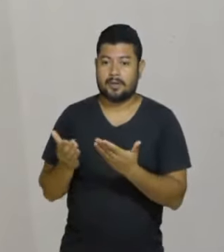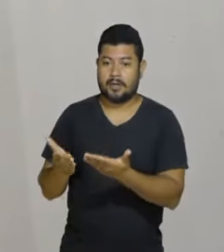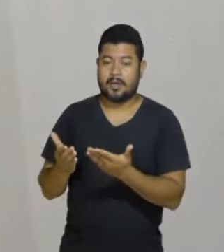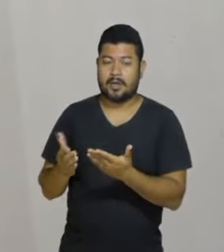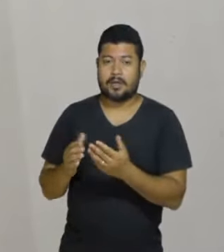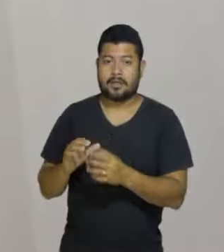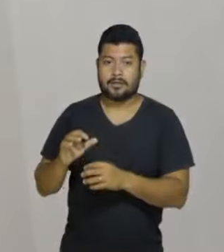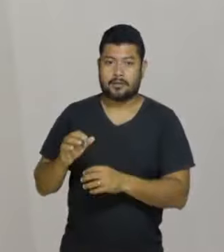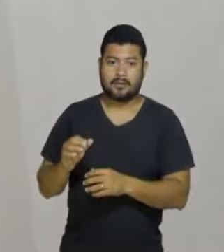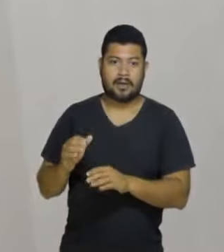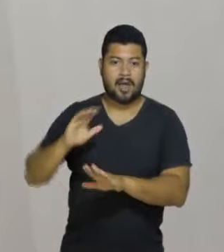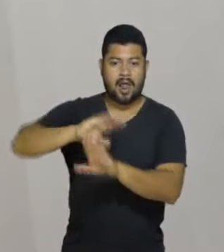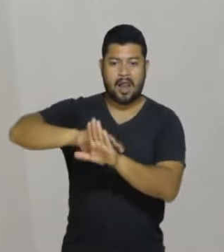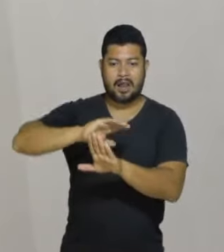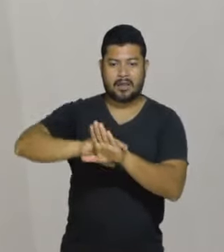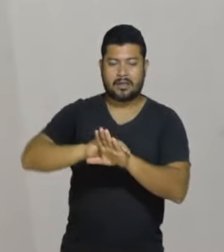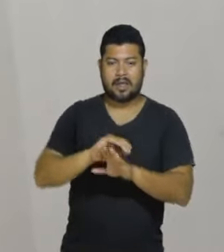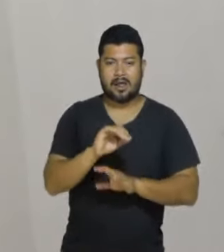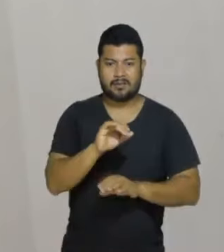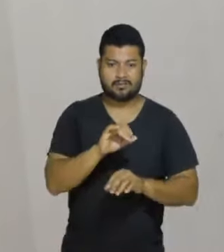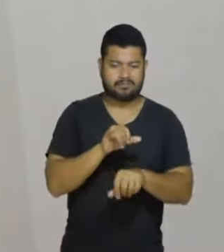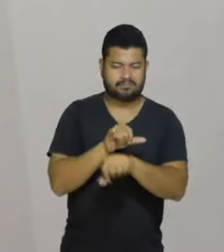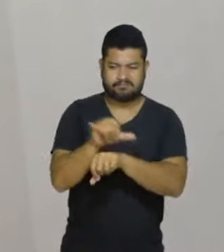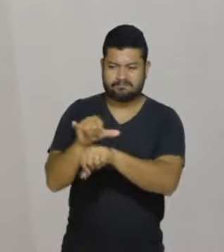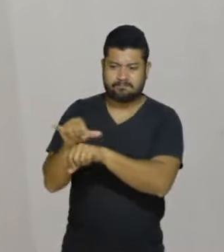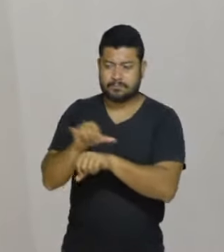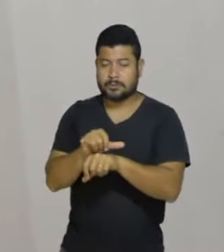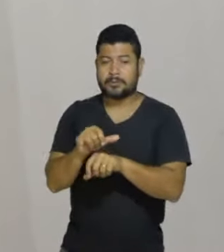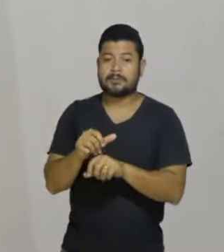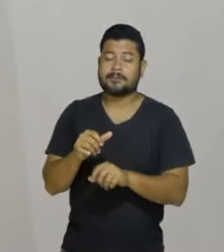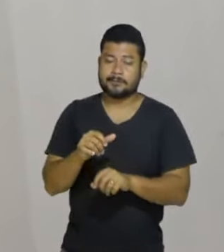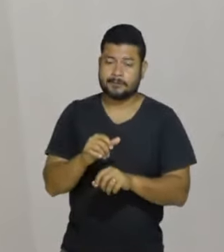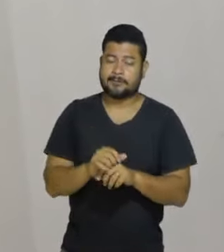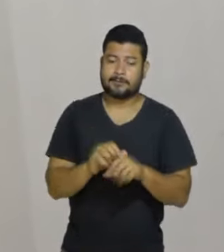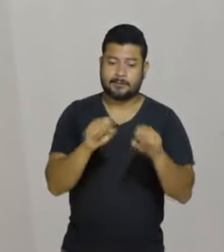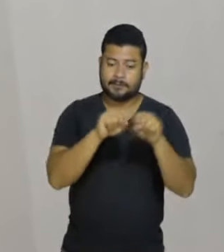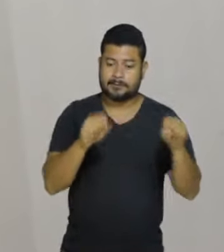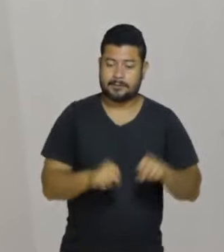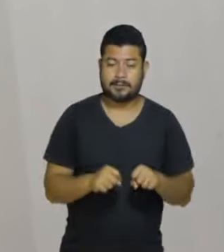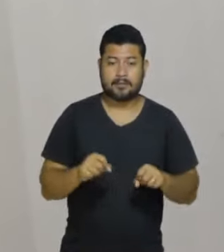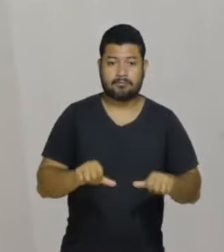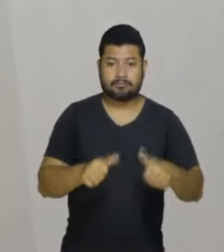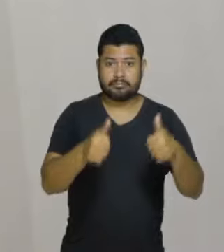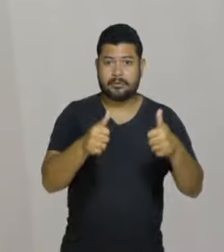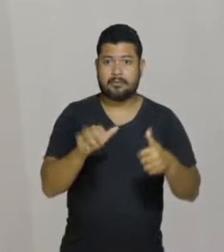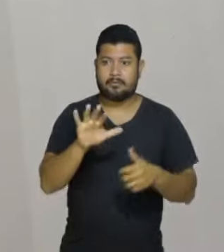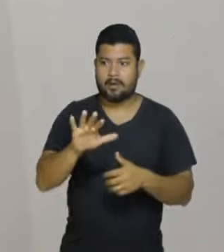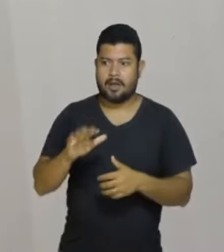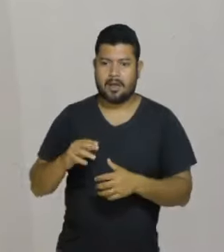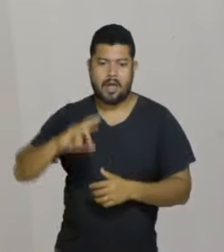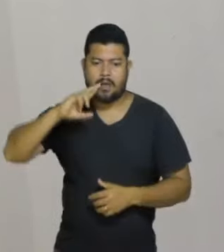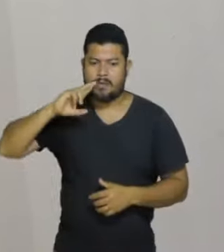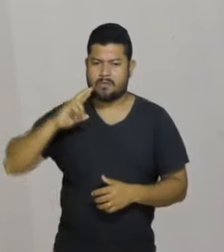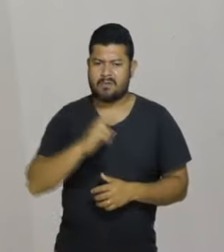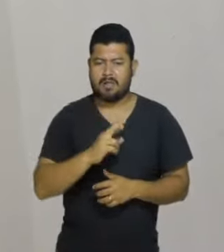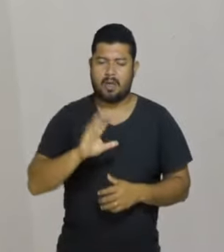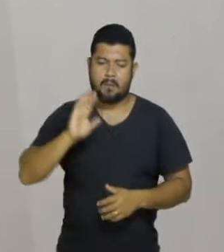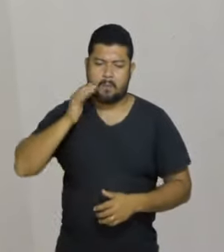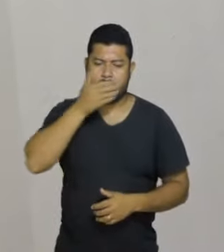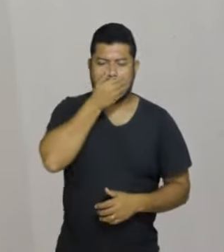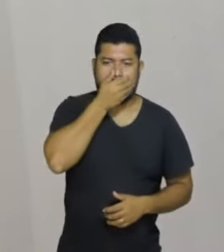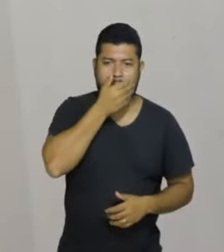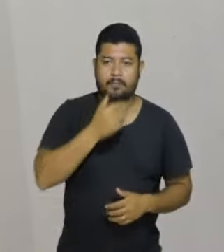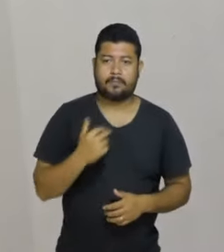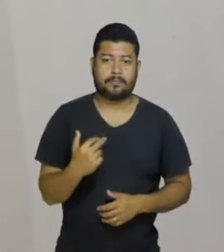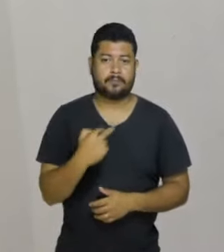a resposta a esses desafios não pode ser a censura. Até porque já temos medidas legais